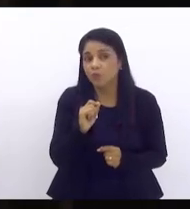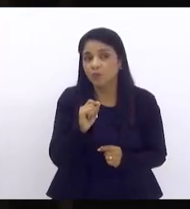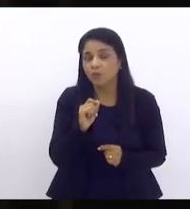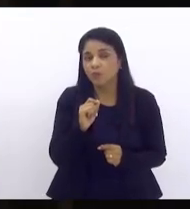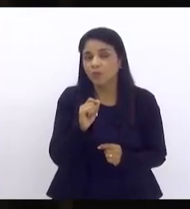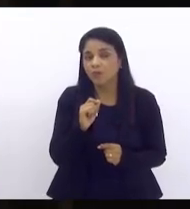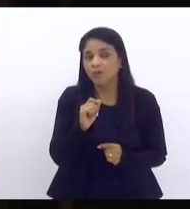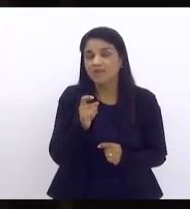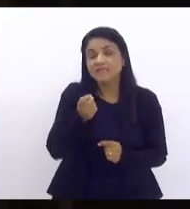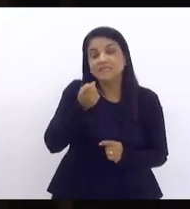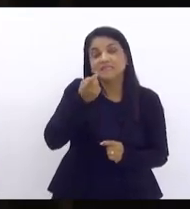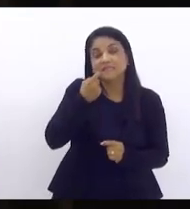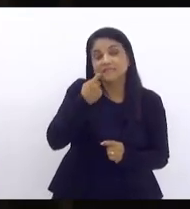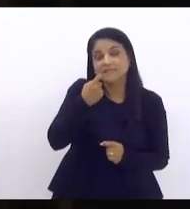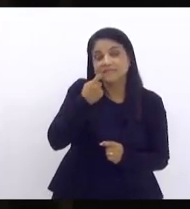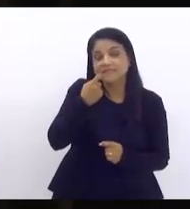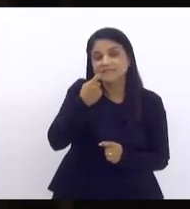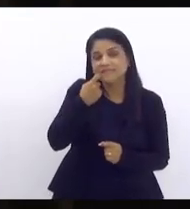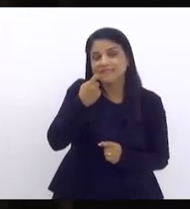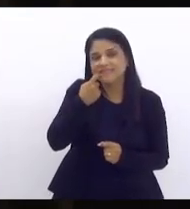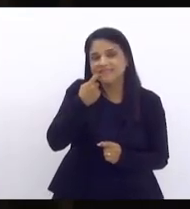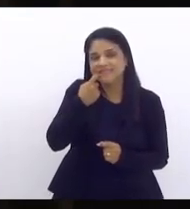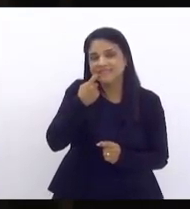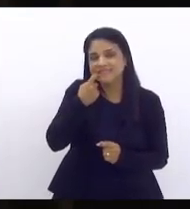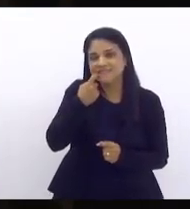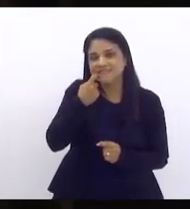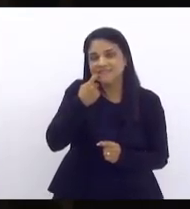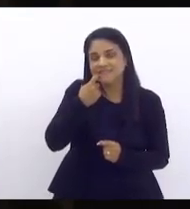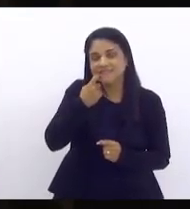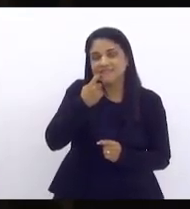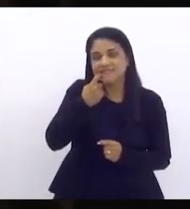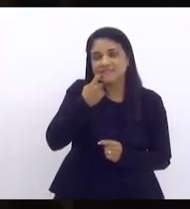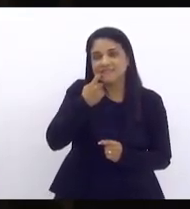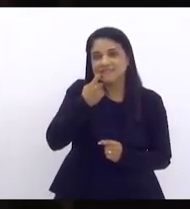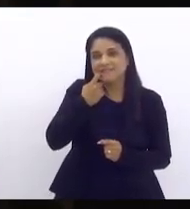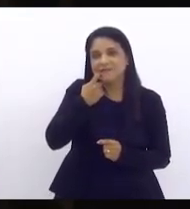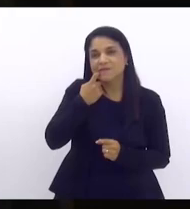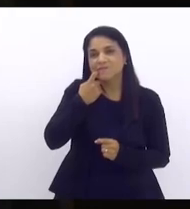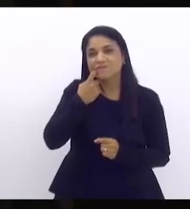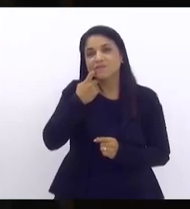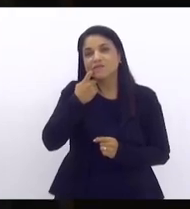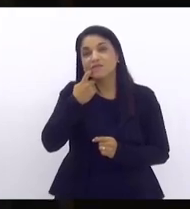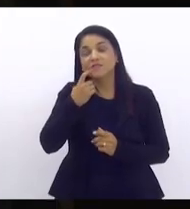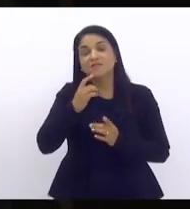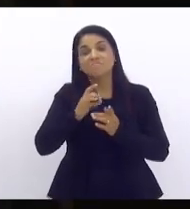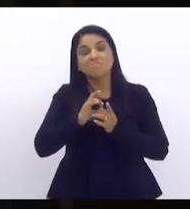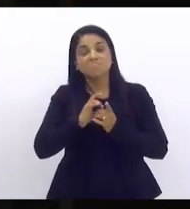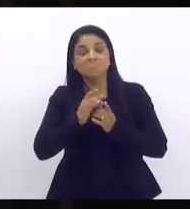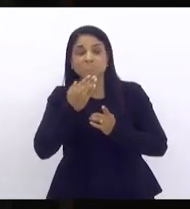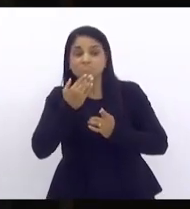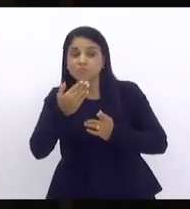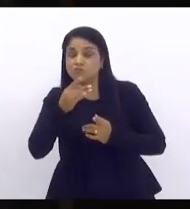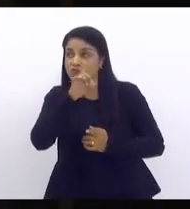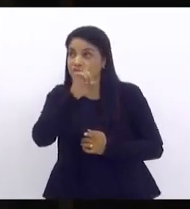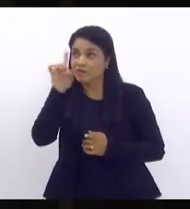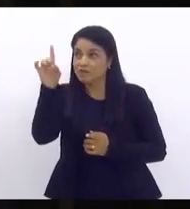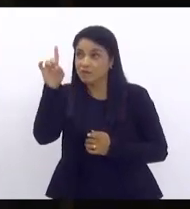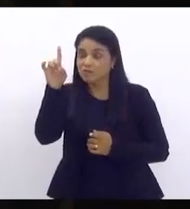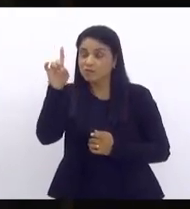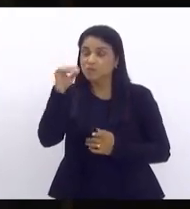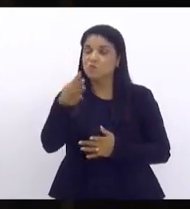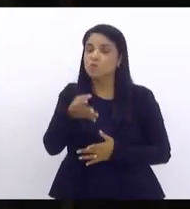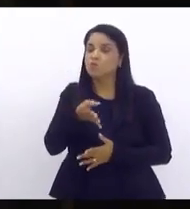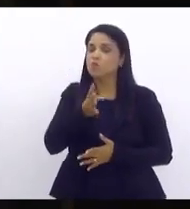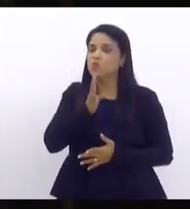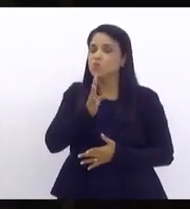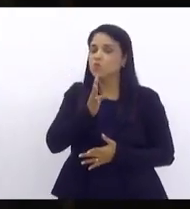Numa sexta-feira, eu saí disposto, pedindo a Deus, porque eu queria